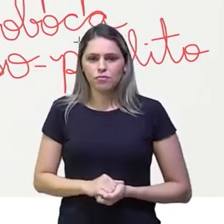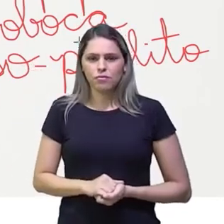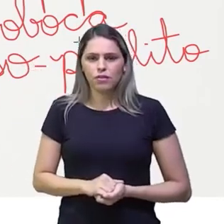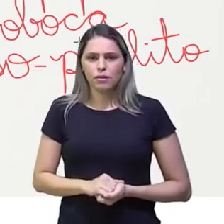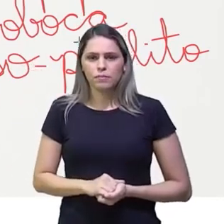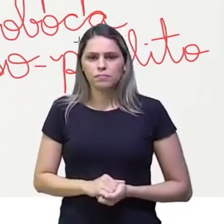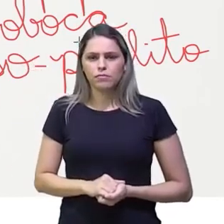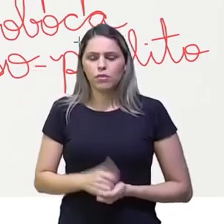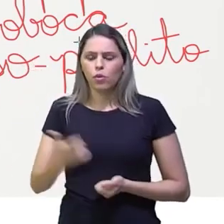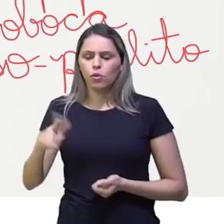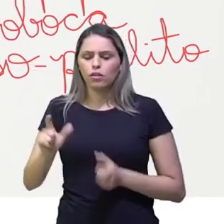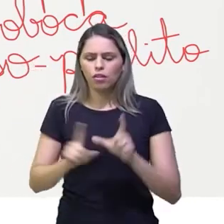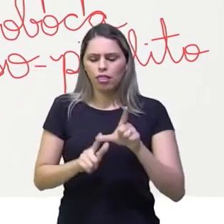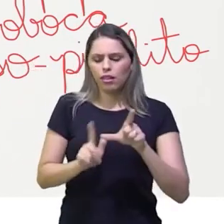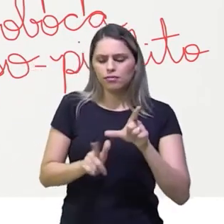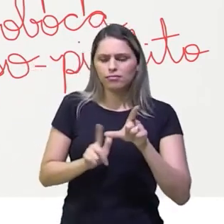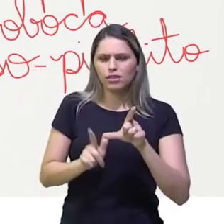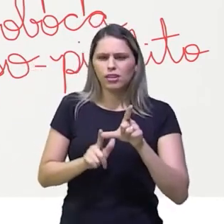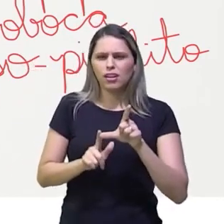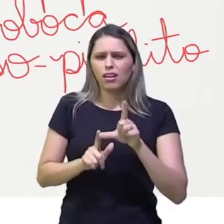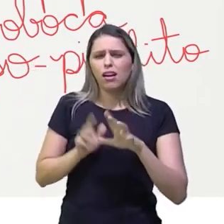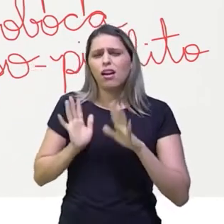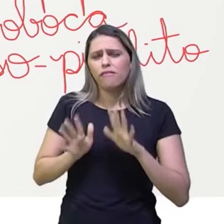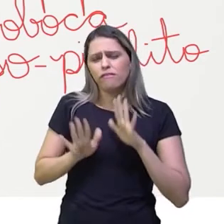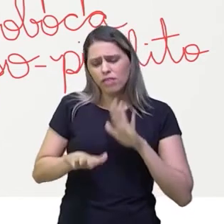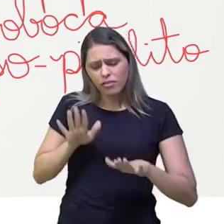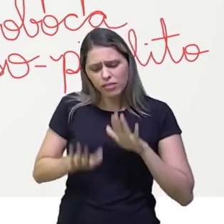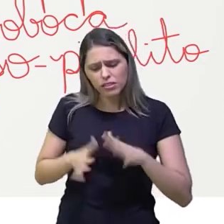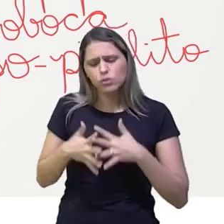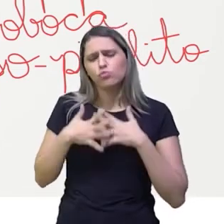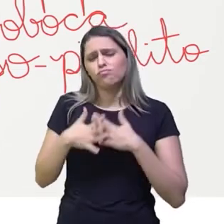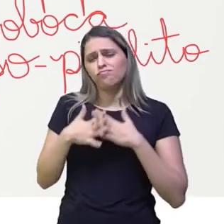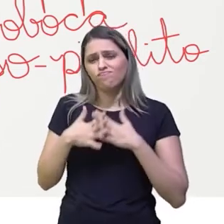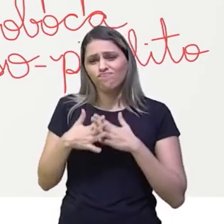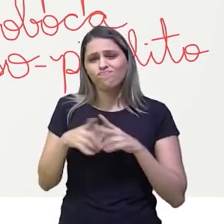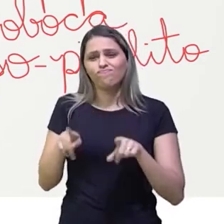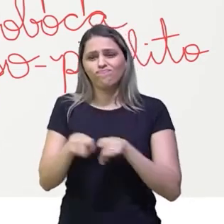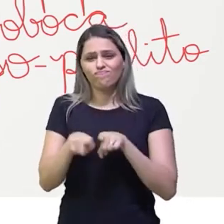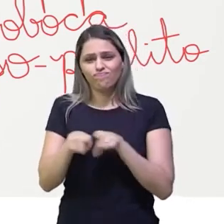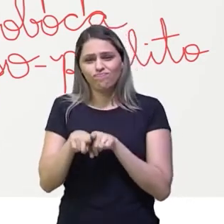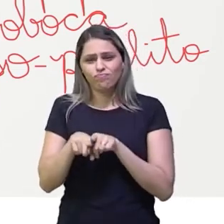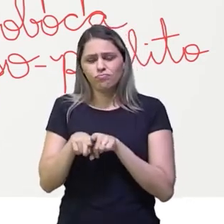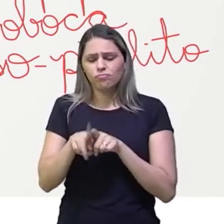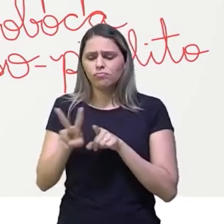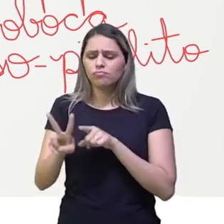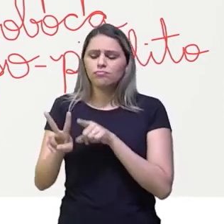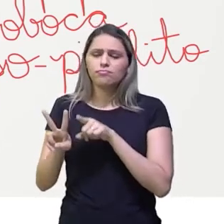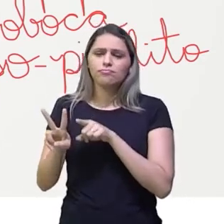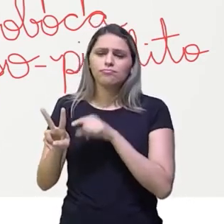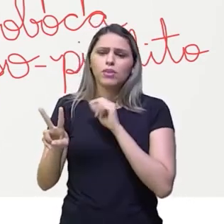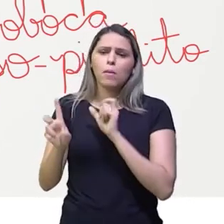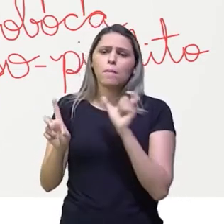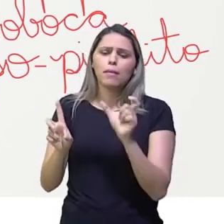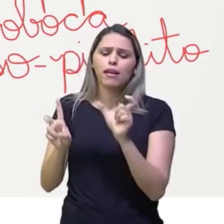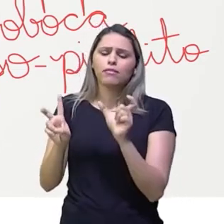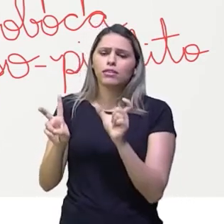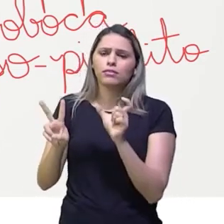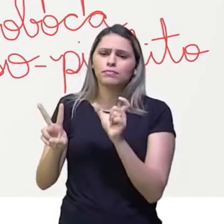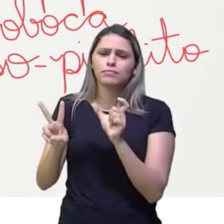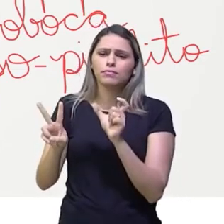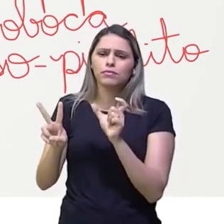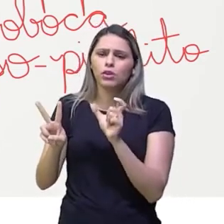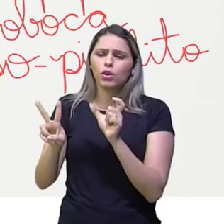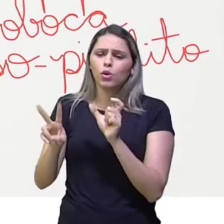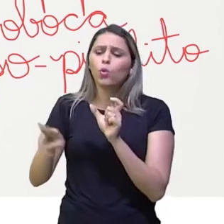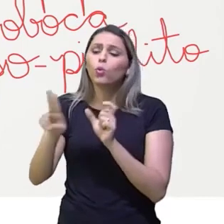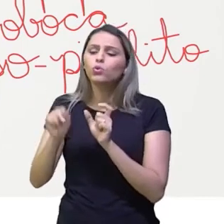vezes confunde também, nossa cabecinha. Letra V. Me diz aí uma palavra com V. V, quando faltar luz lá no bairro,